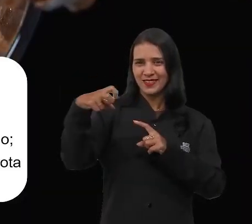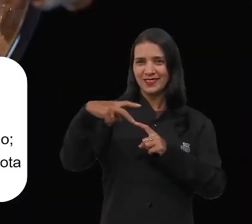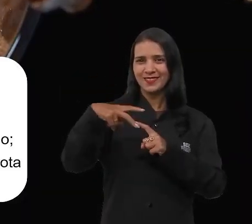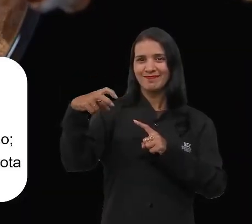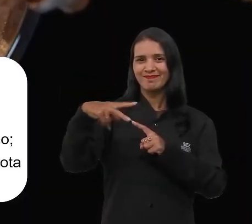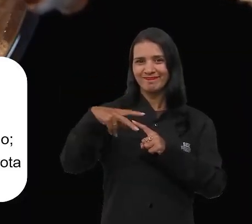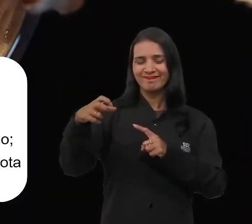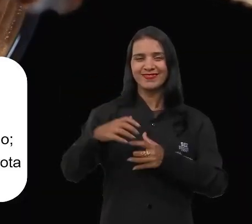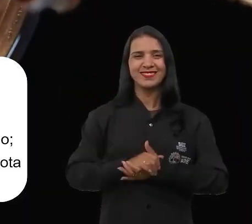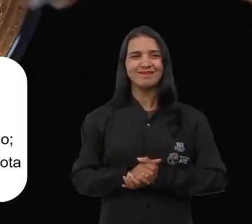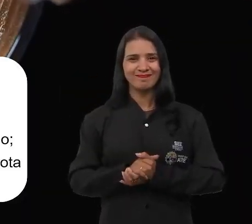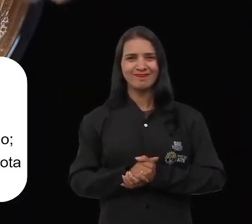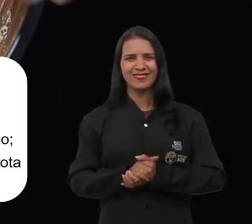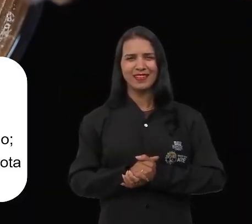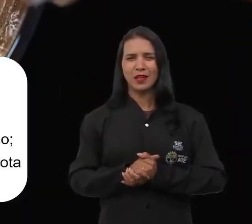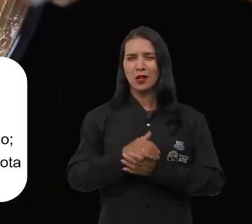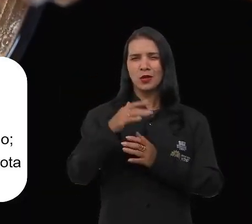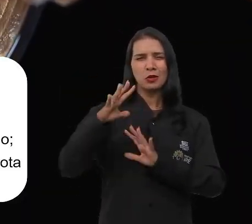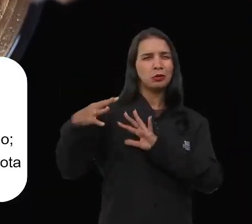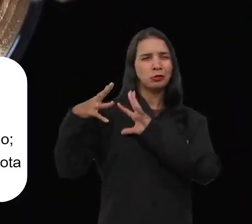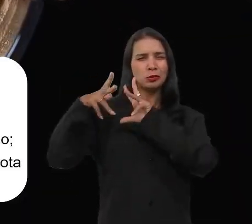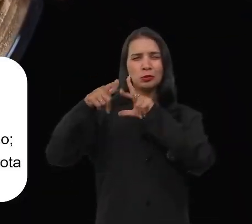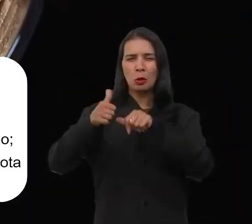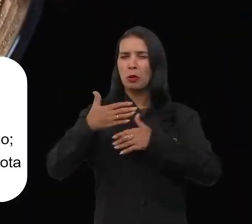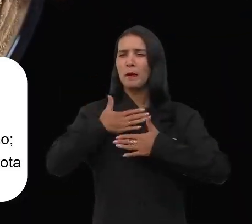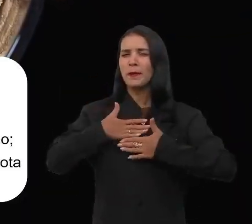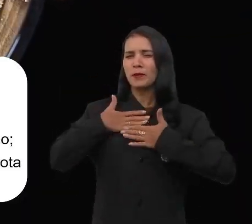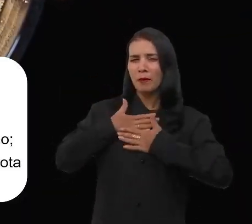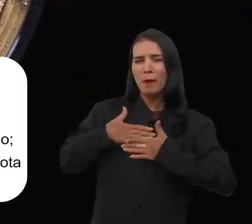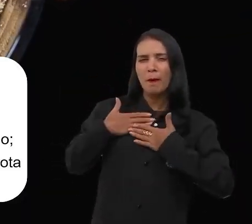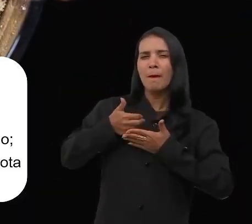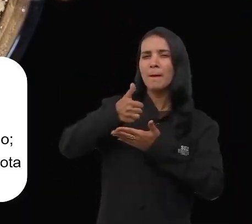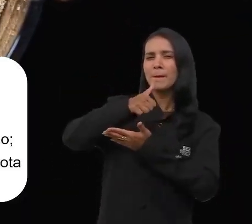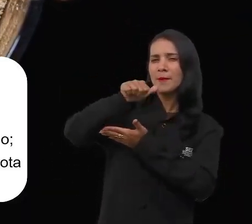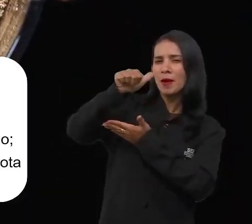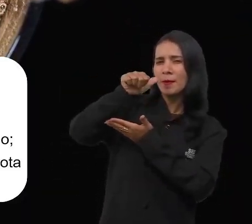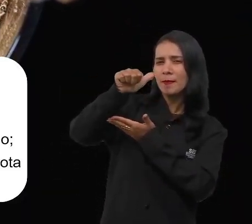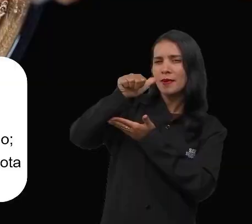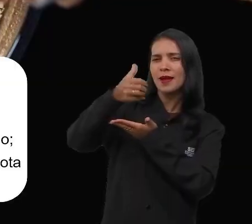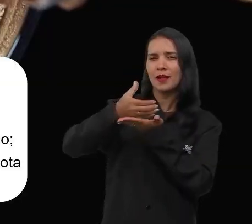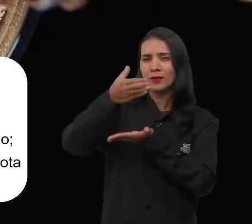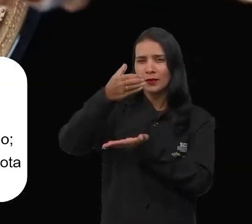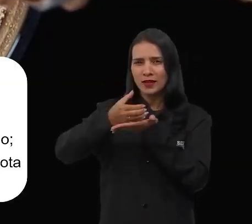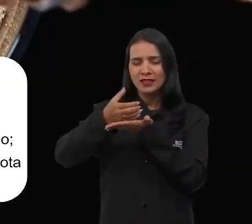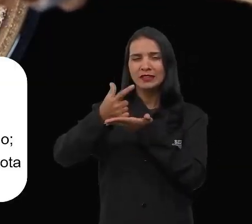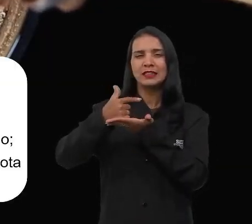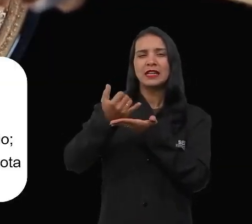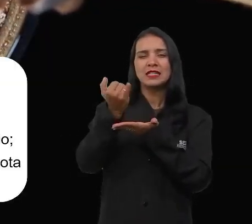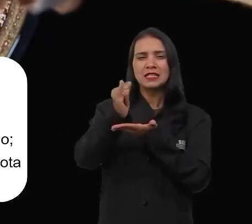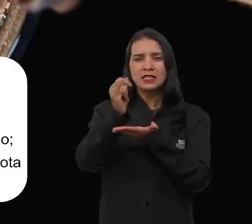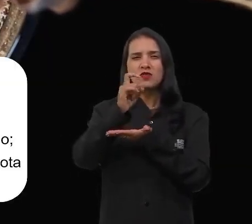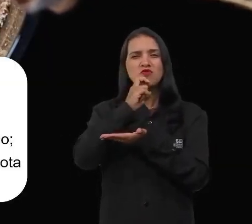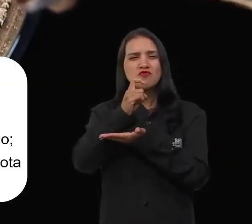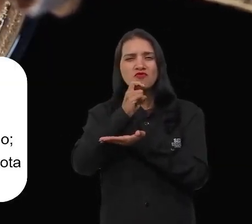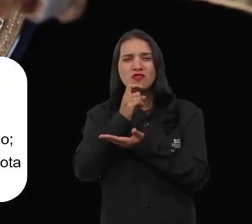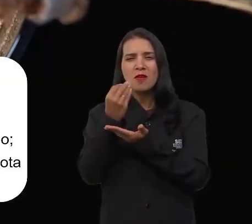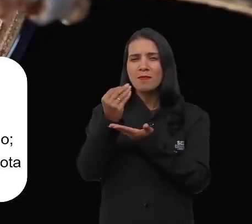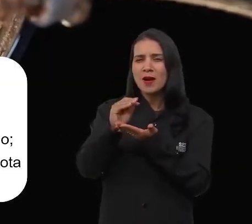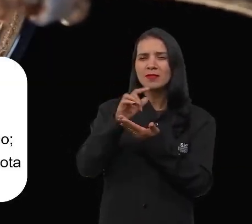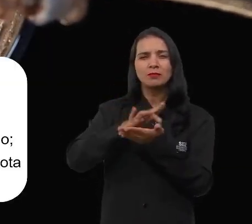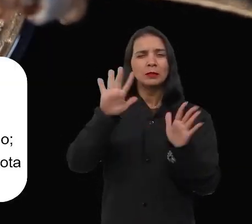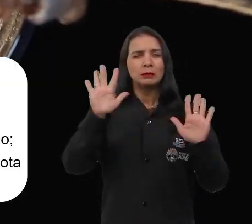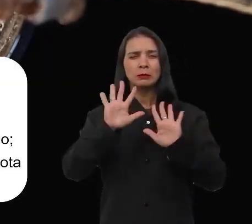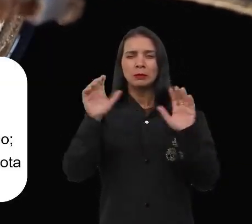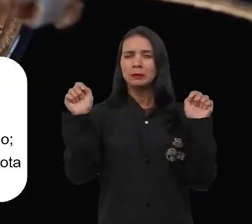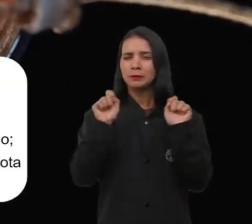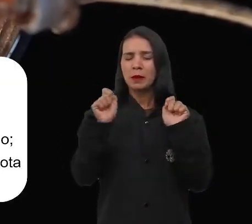Né? Todo mundo gosta aí no refrigerante, ainda mais se tiver geladinho ali, com bastante gelo, né, com gás ali, ó, maravilhoso.